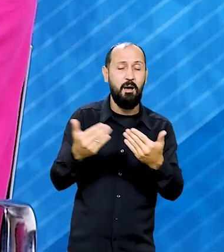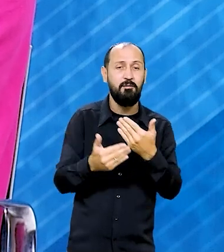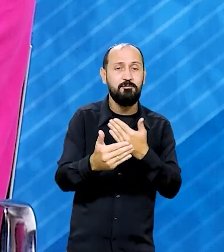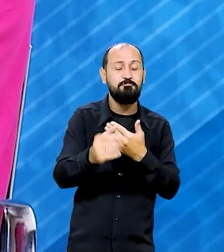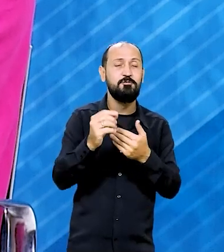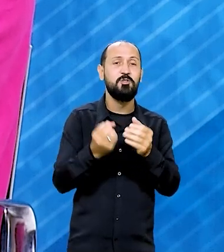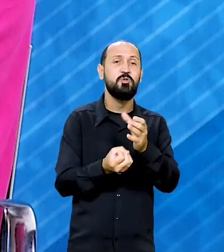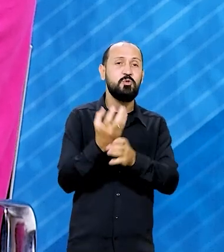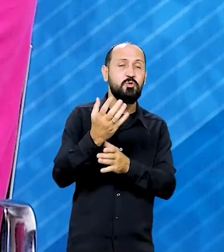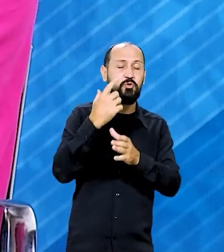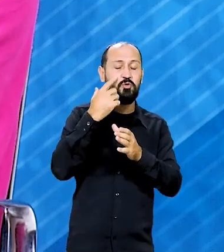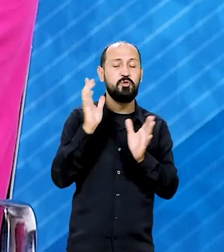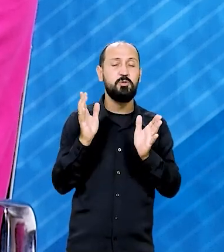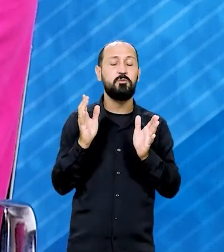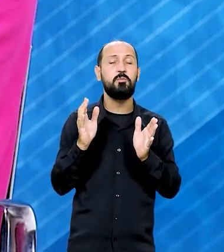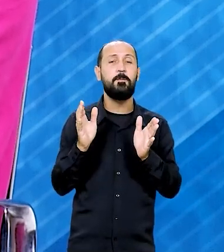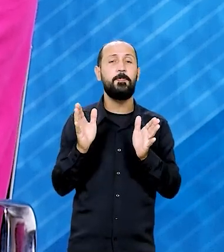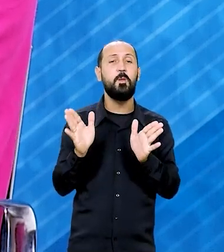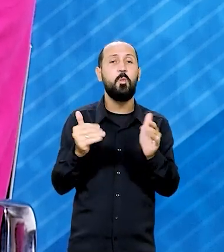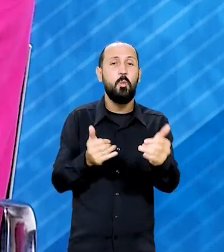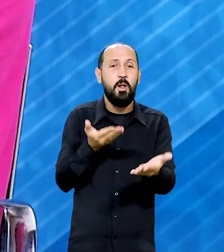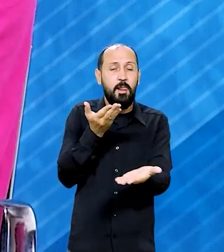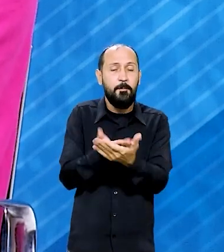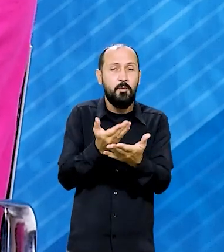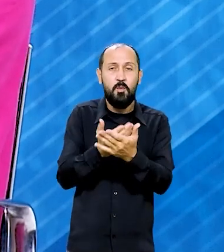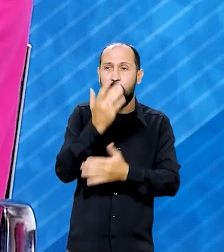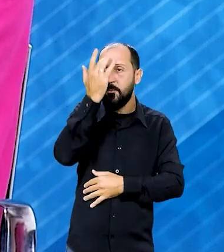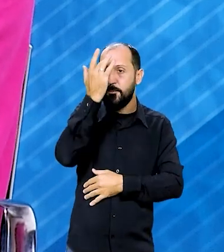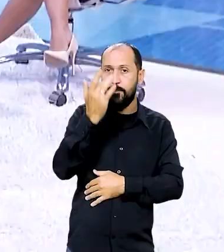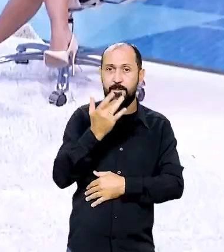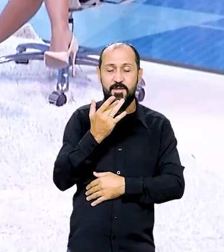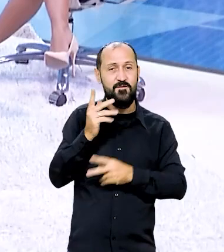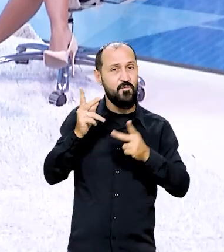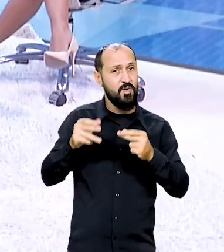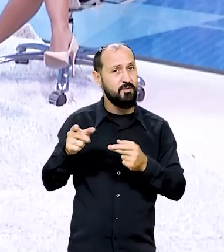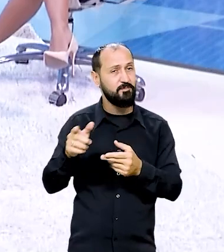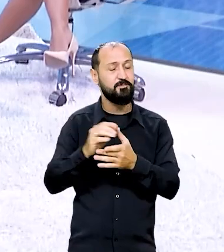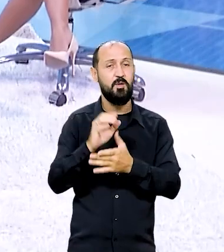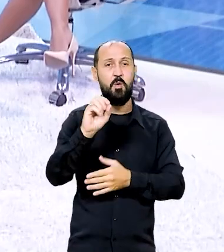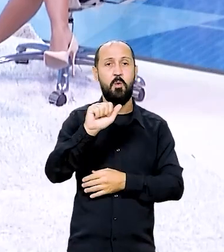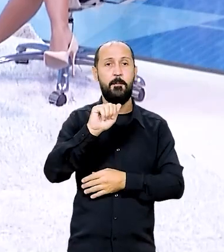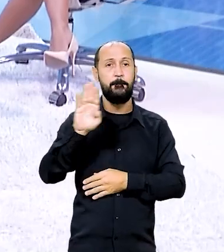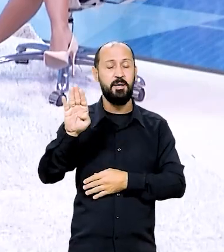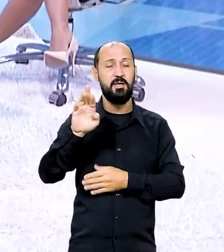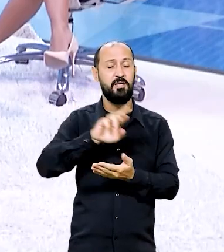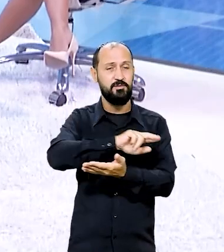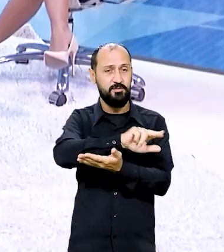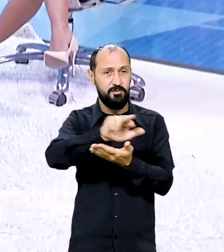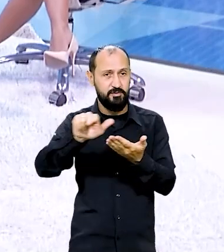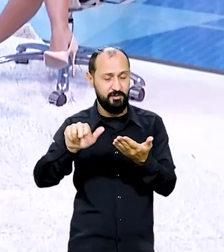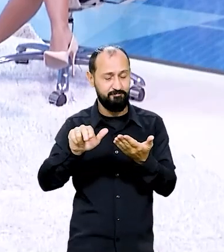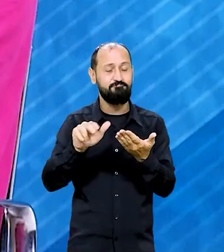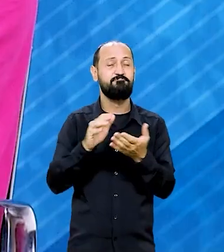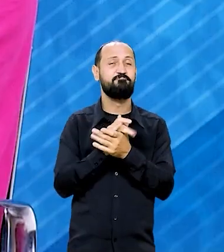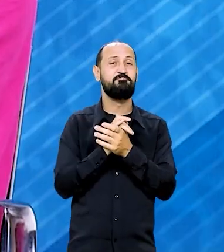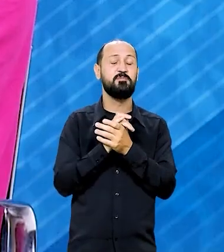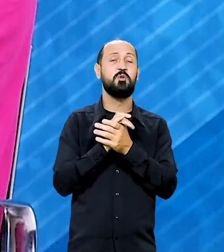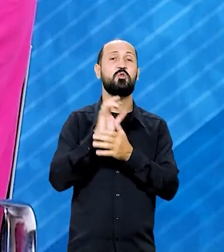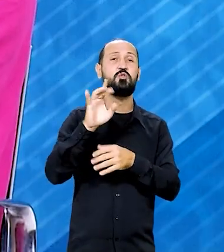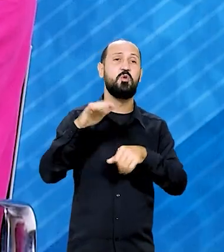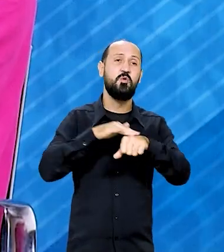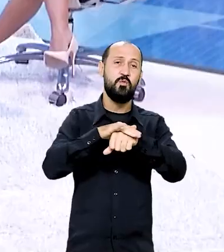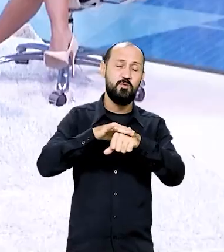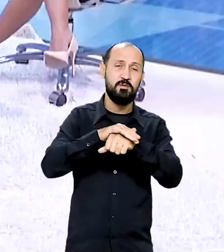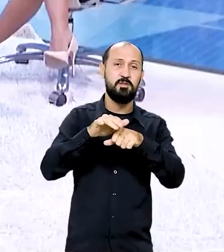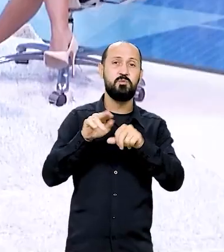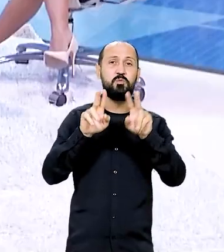essa iniciativa de criar um laboratório com esse perfil? Na realidade, a OAB é sui generis.